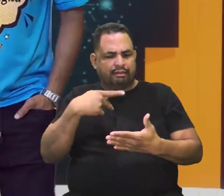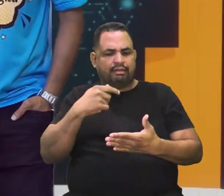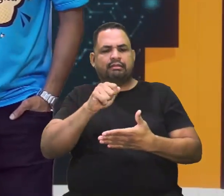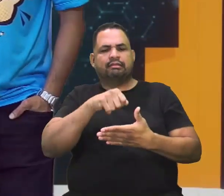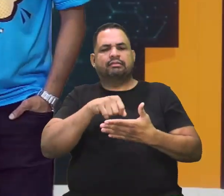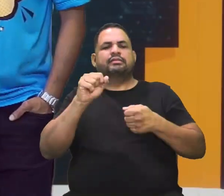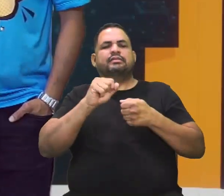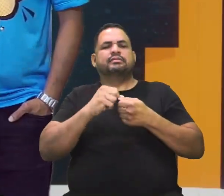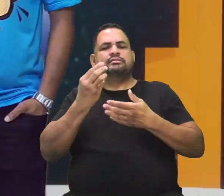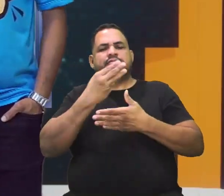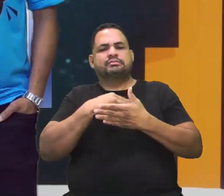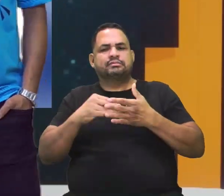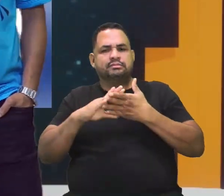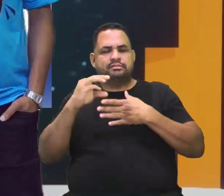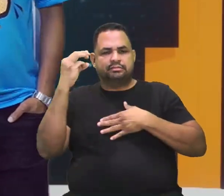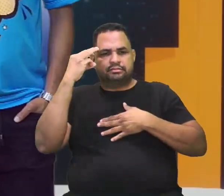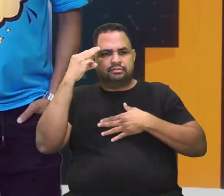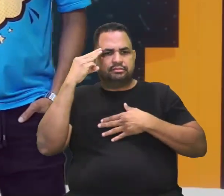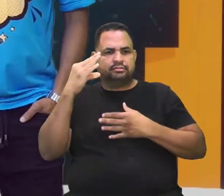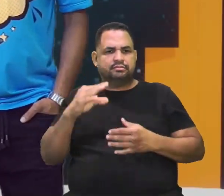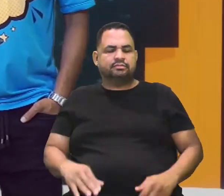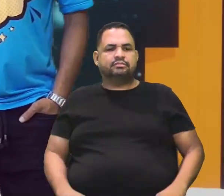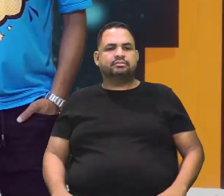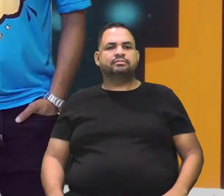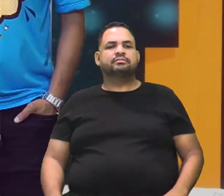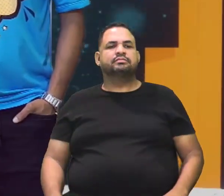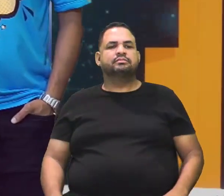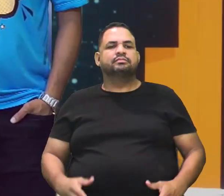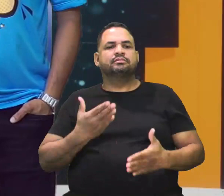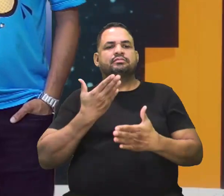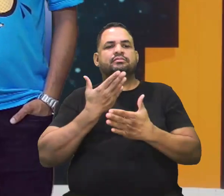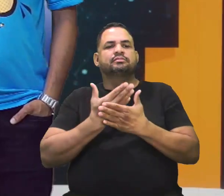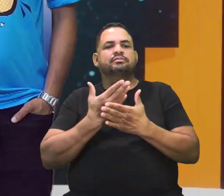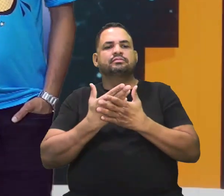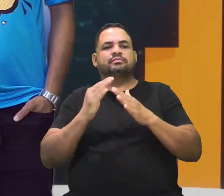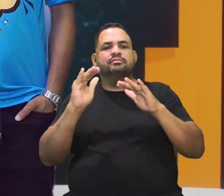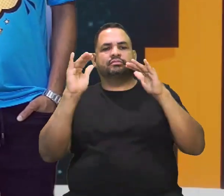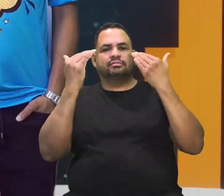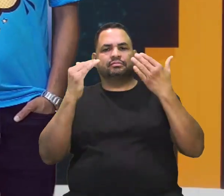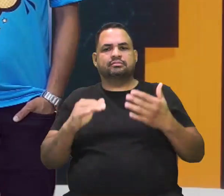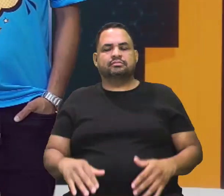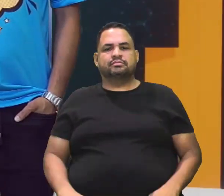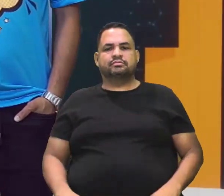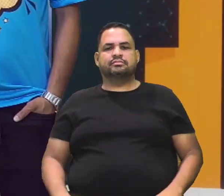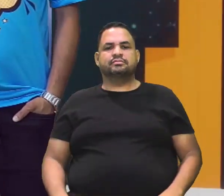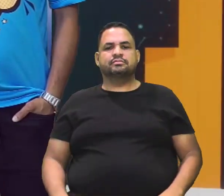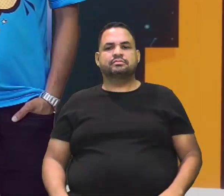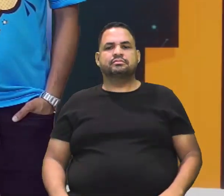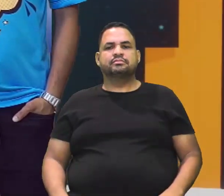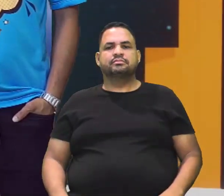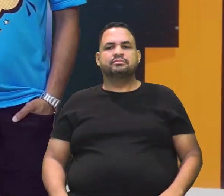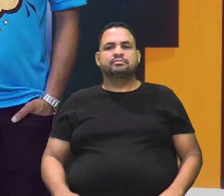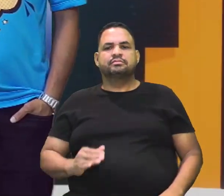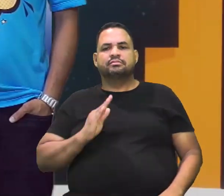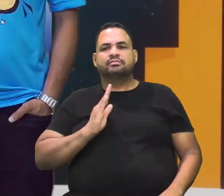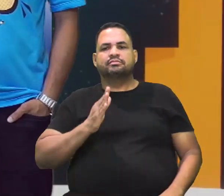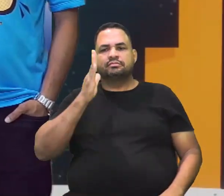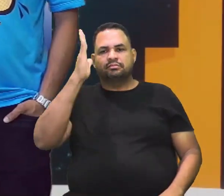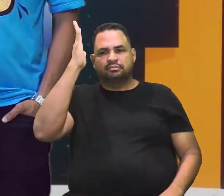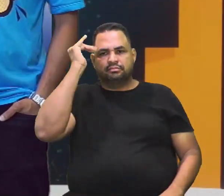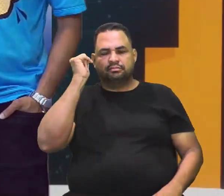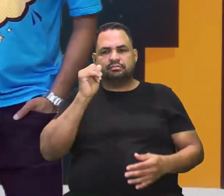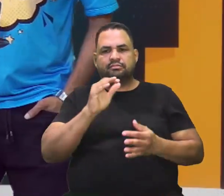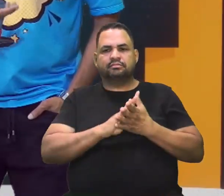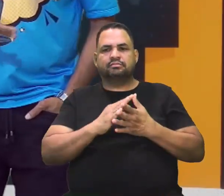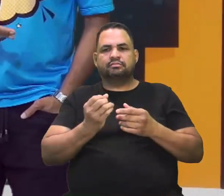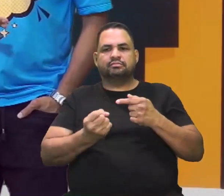mapa mental, faça a sua revisão que vai facilitar. Essa aula é só de atenção. Então, olha só, você já sabe que as